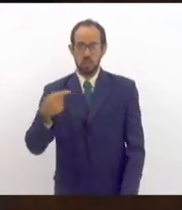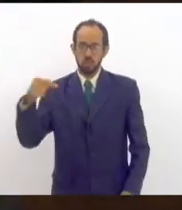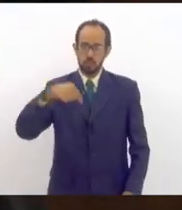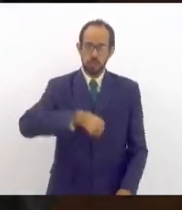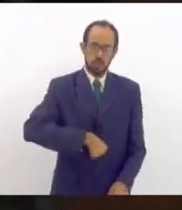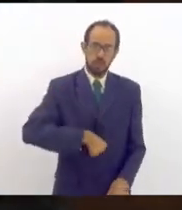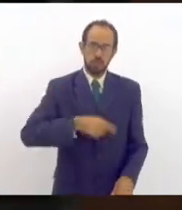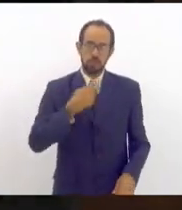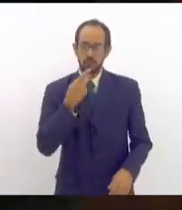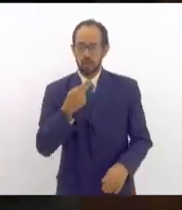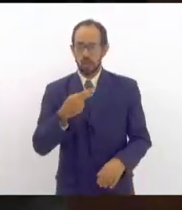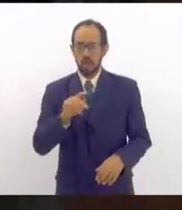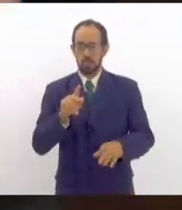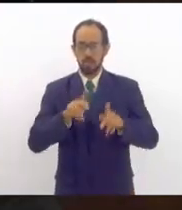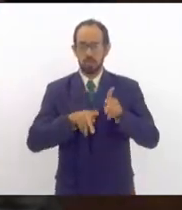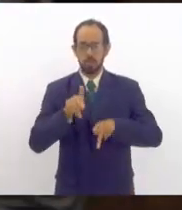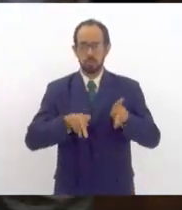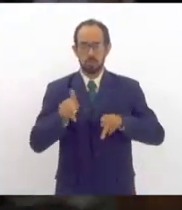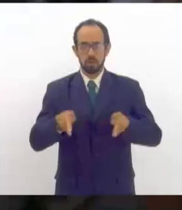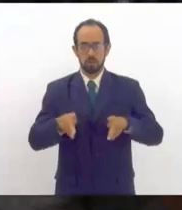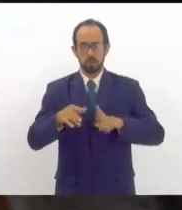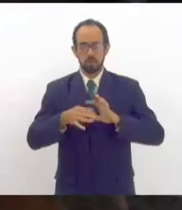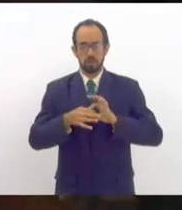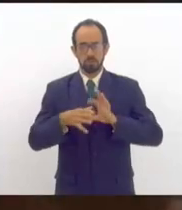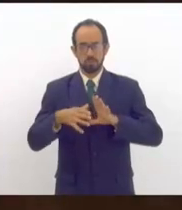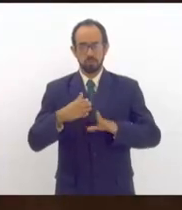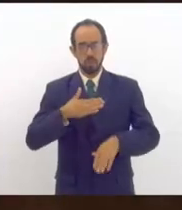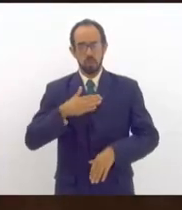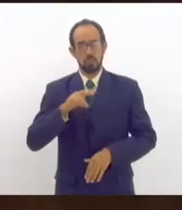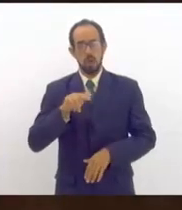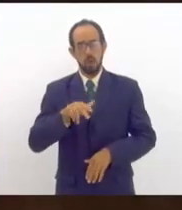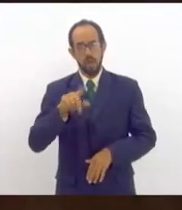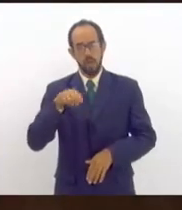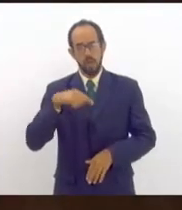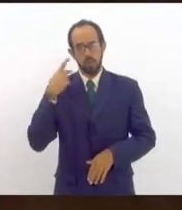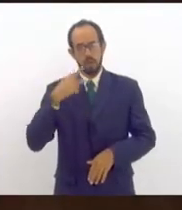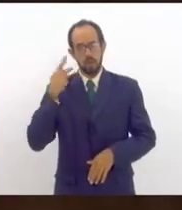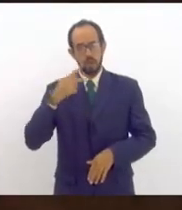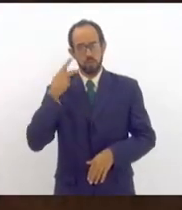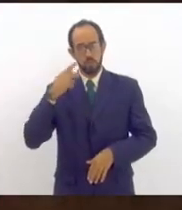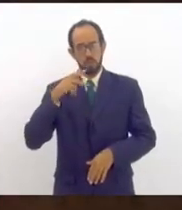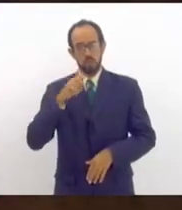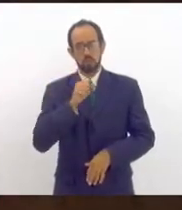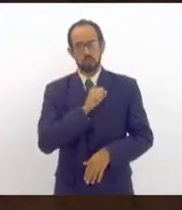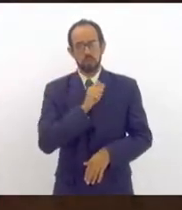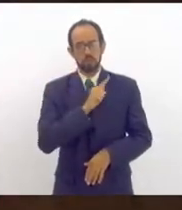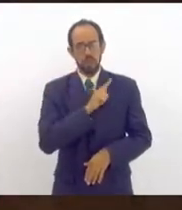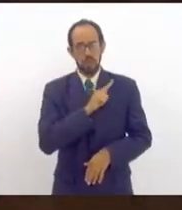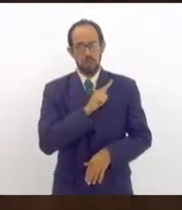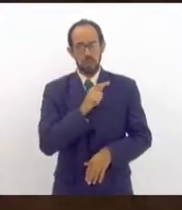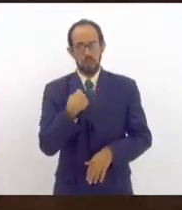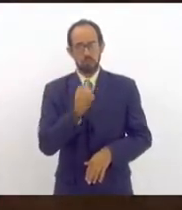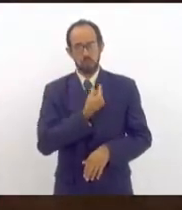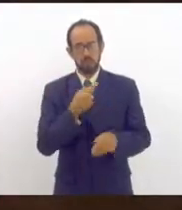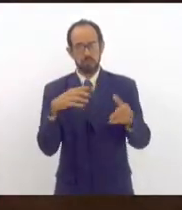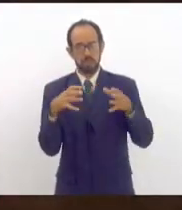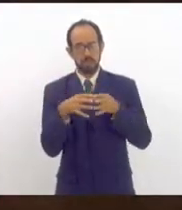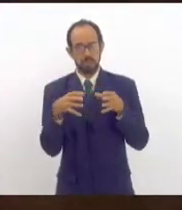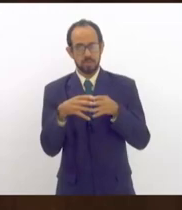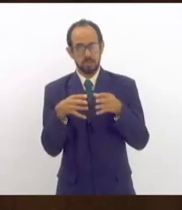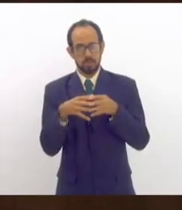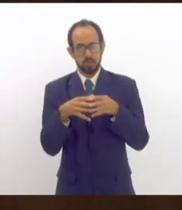a população para a população de Exposição Todos sabem meu irmão é Vereador no município de São Gonçalo as nossas equipes tão desde ontem